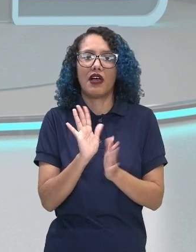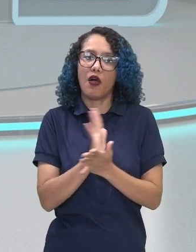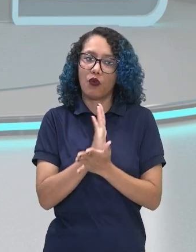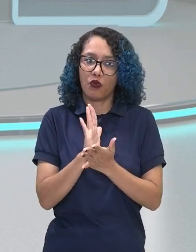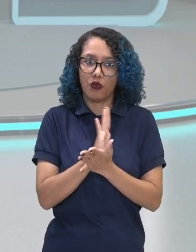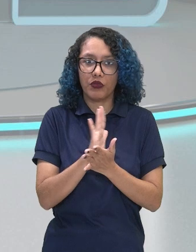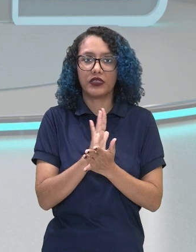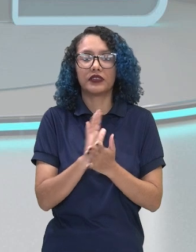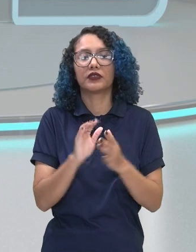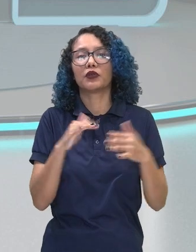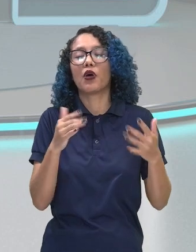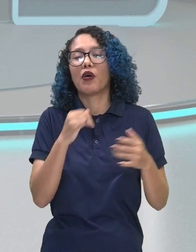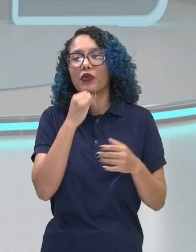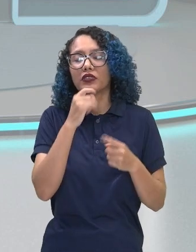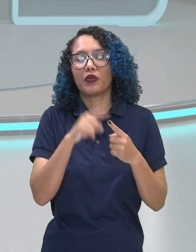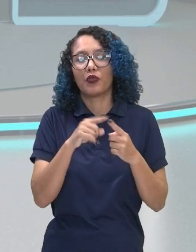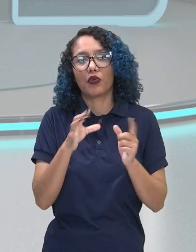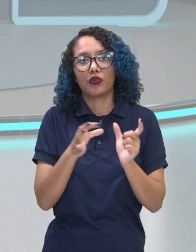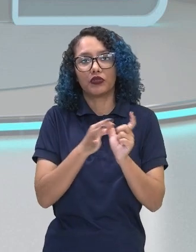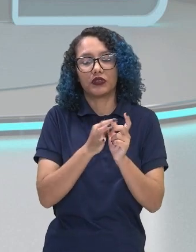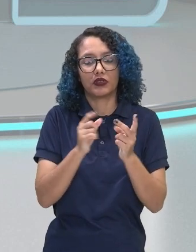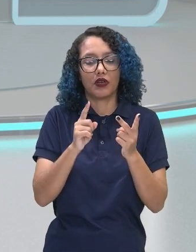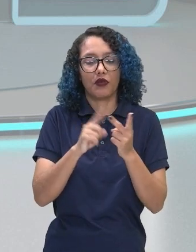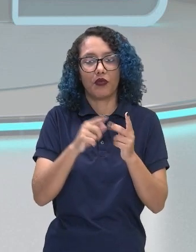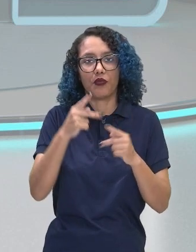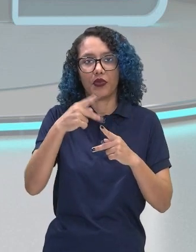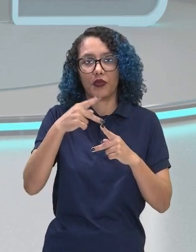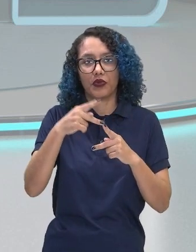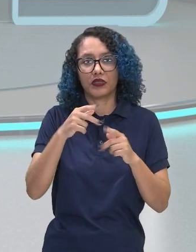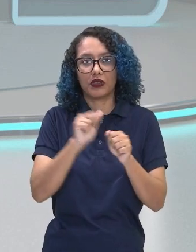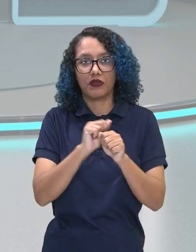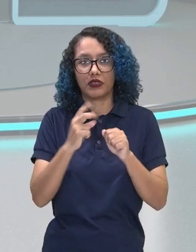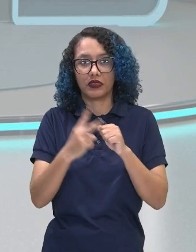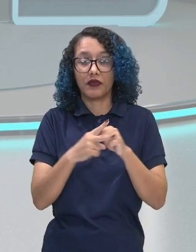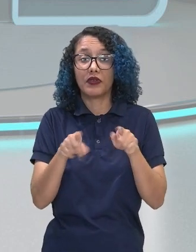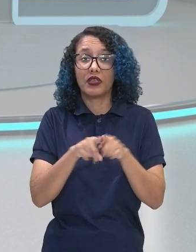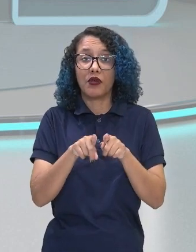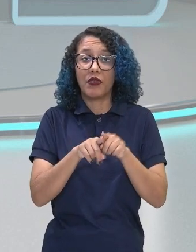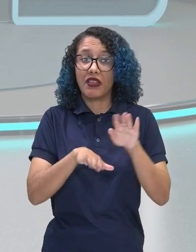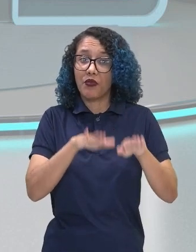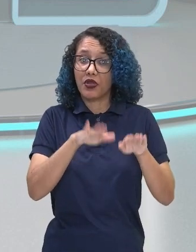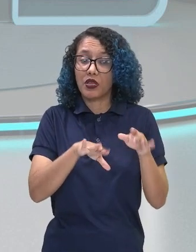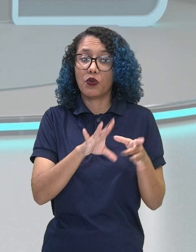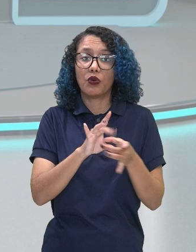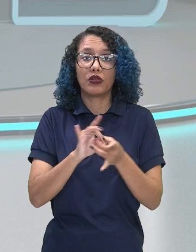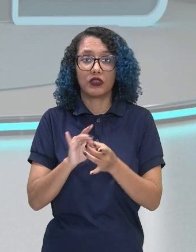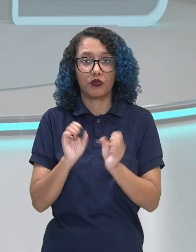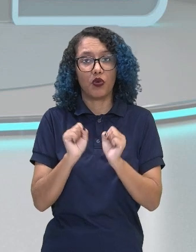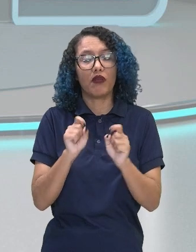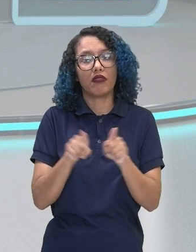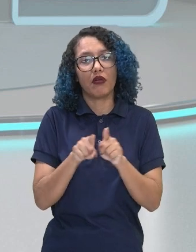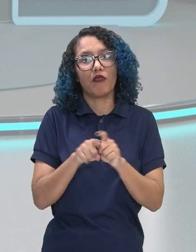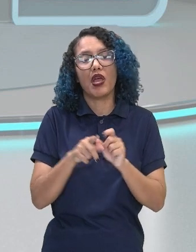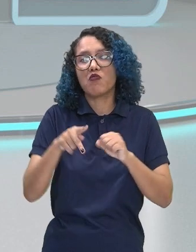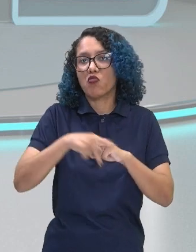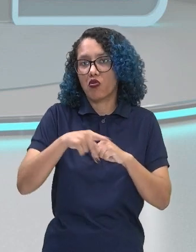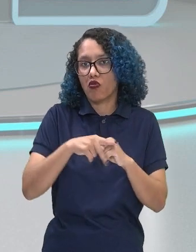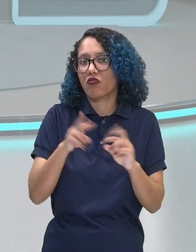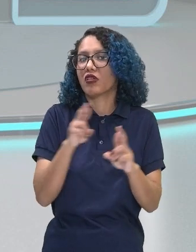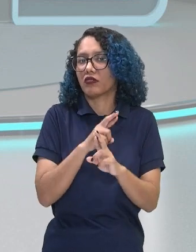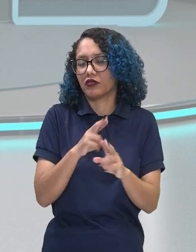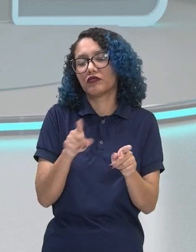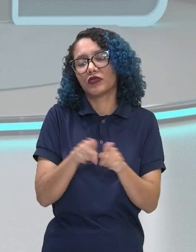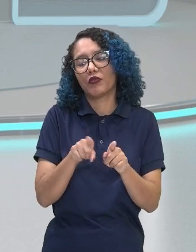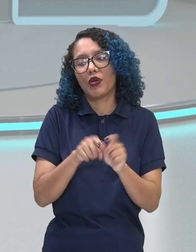gente basicamente fala de conjunção, preposição, advérbio, e a depender da situação ali, é um pronome relativo, né?